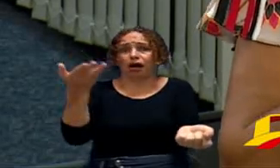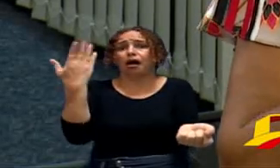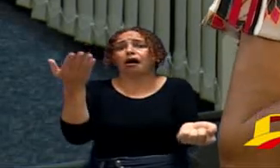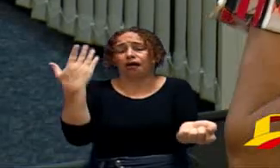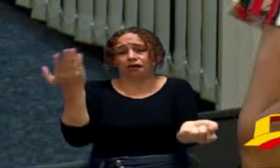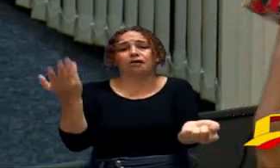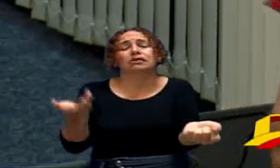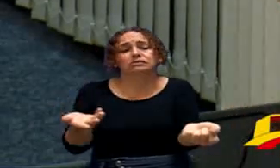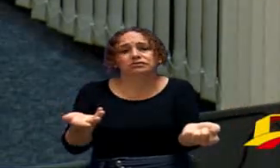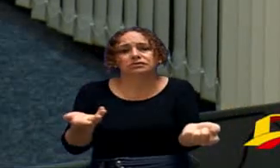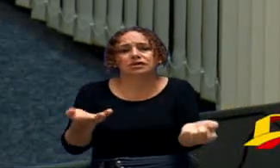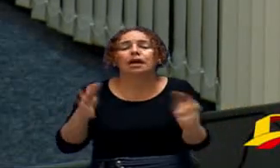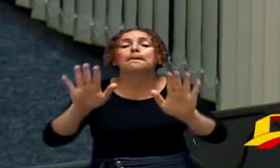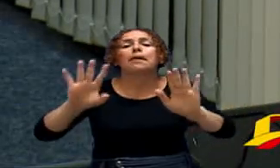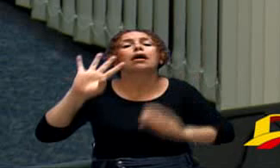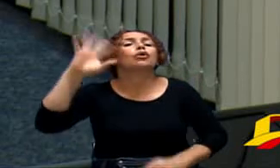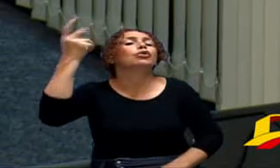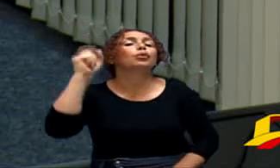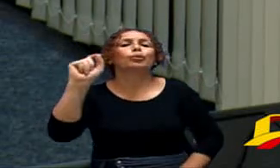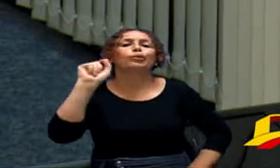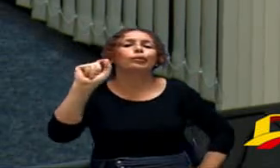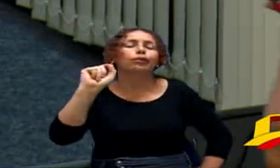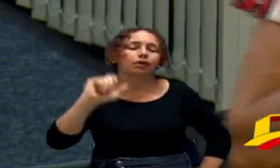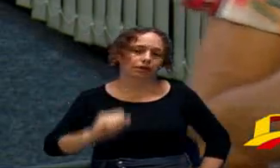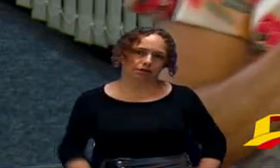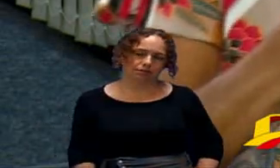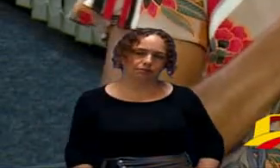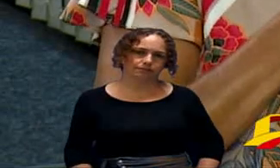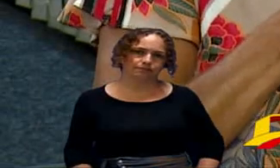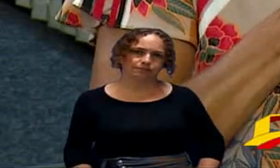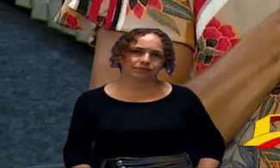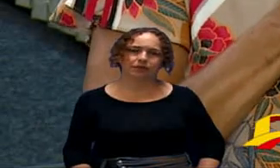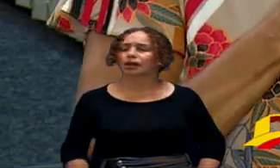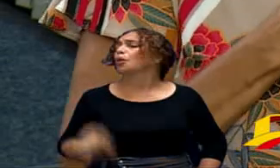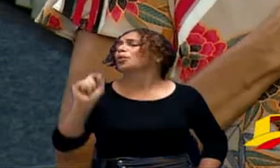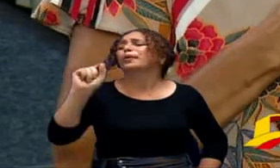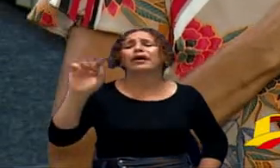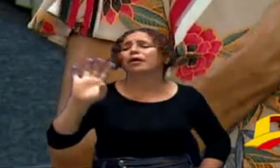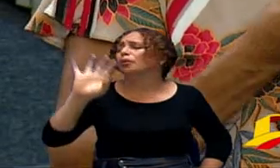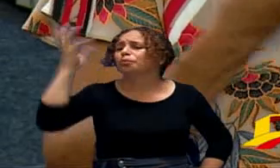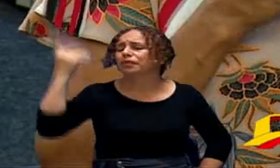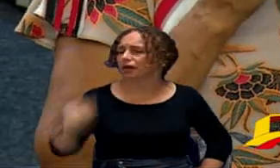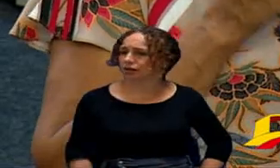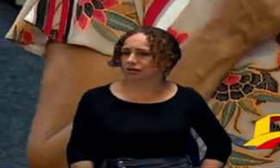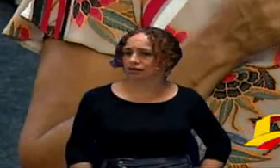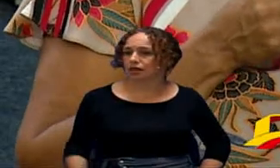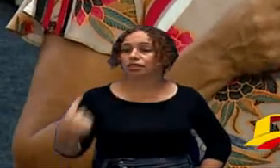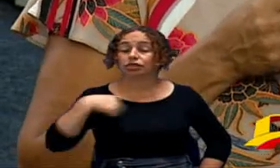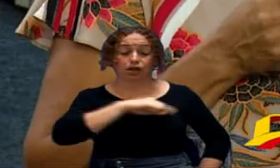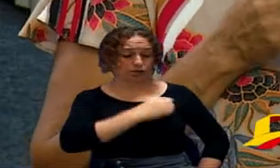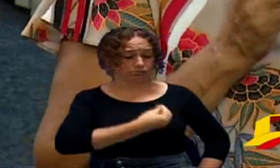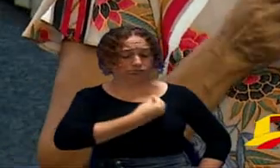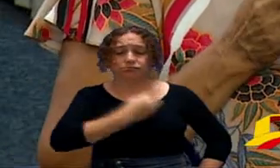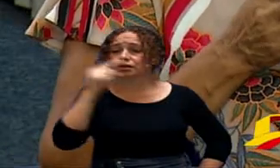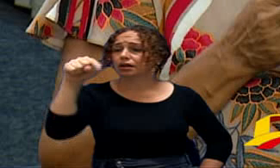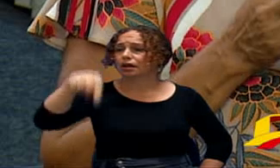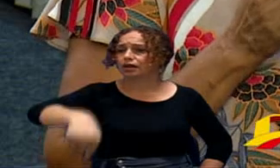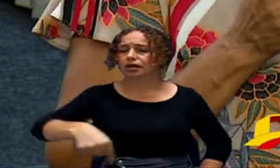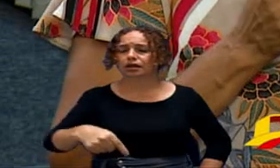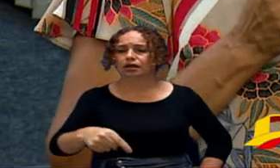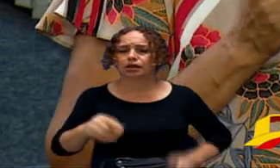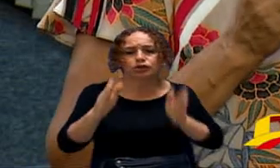E o que que acontece? O que que está acontecendo? Nós estamos aqui, de um